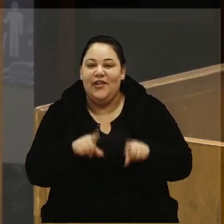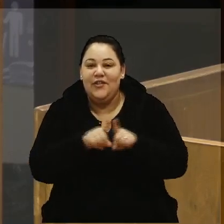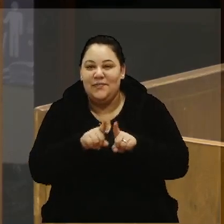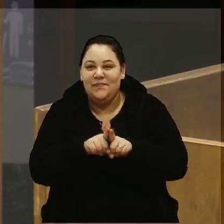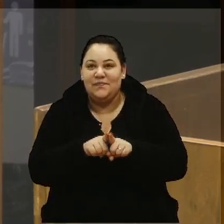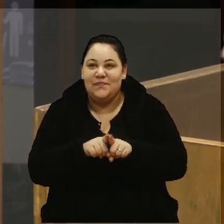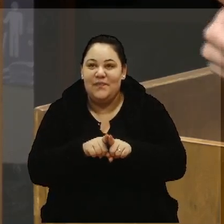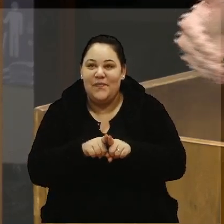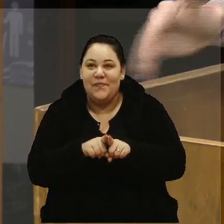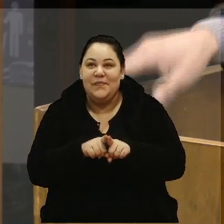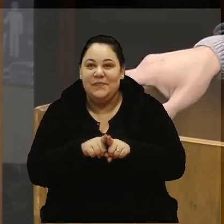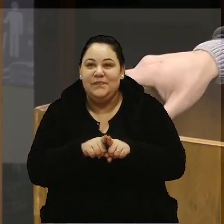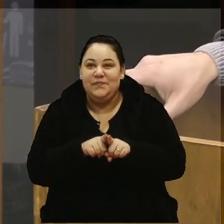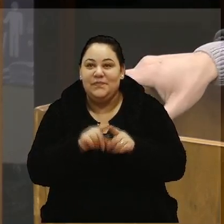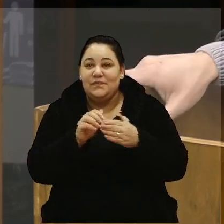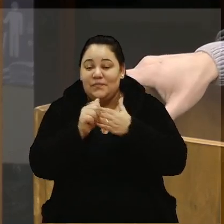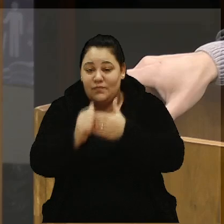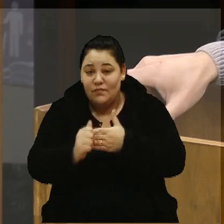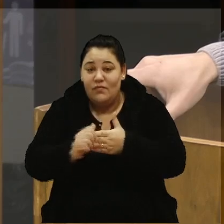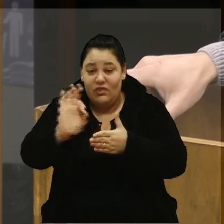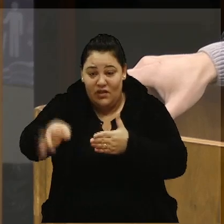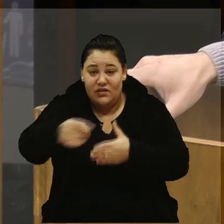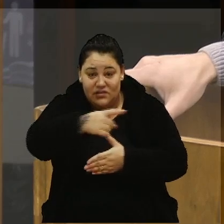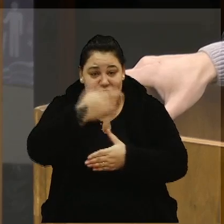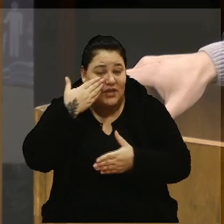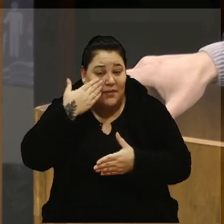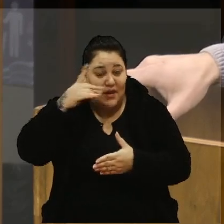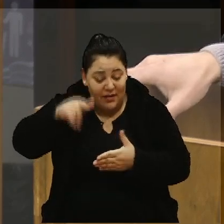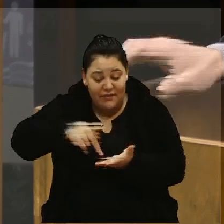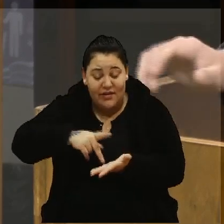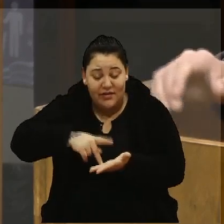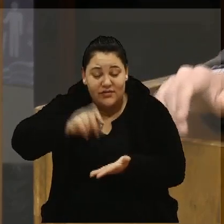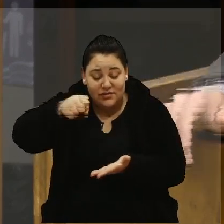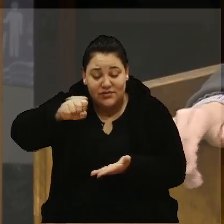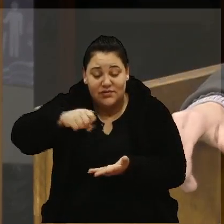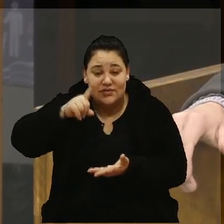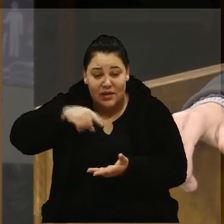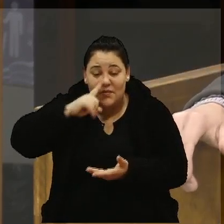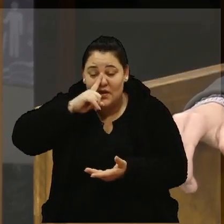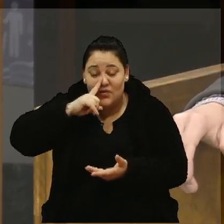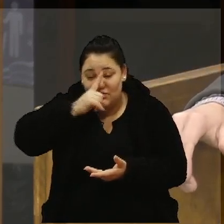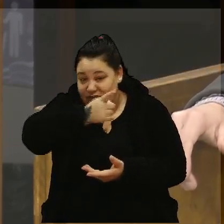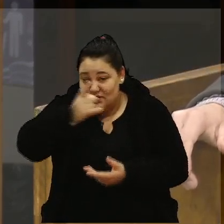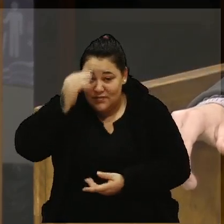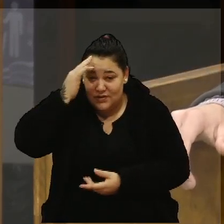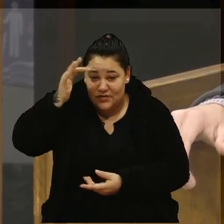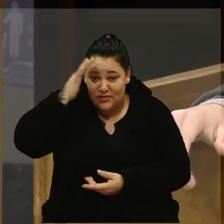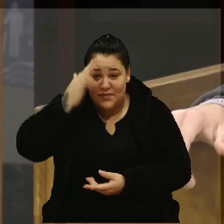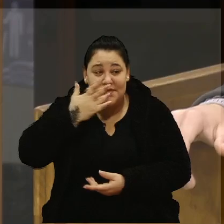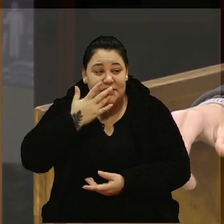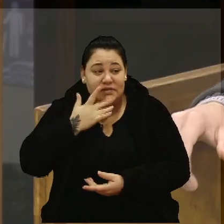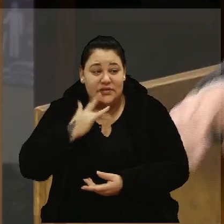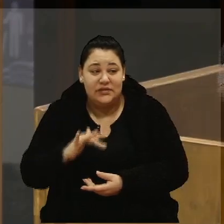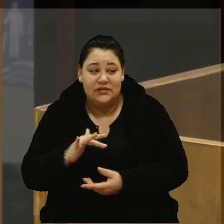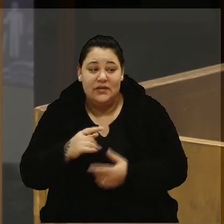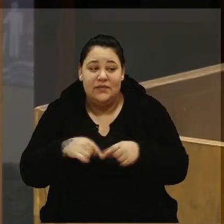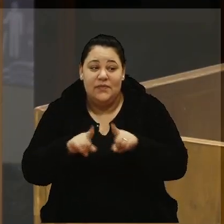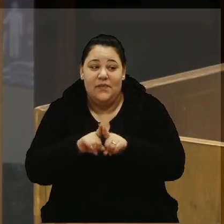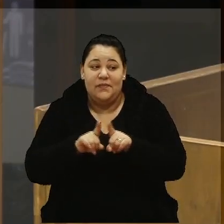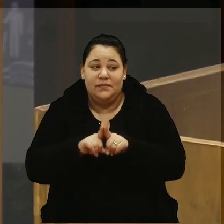que confirma isso que eu estou falando, que é fato, é verídico. Então, você imagina uma criança que está lá no meio,